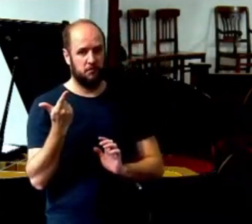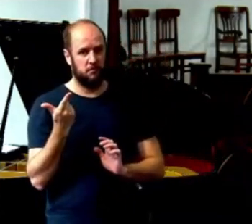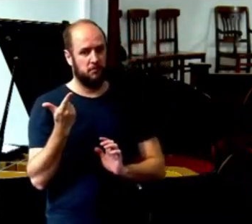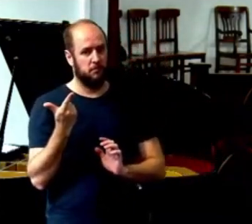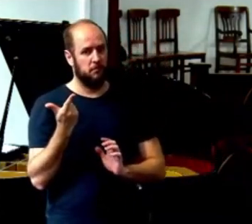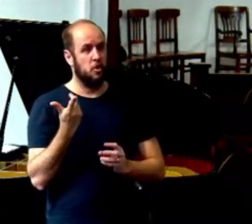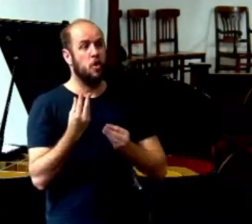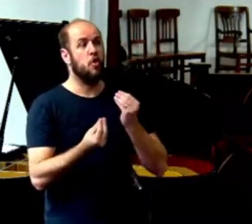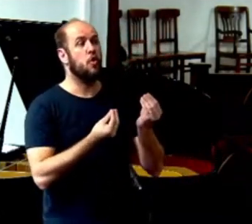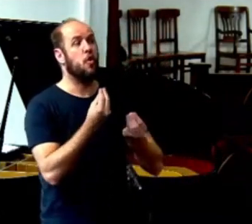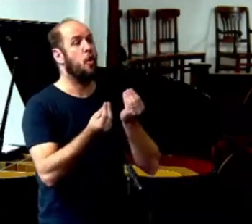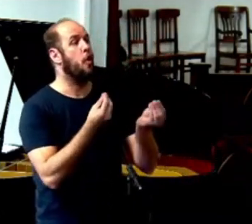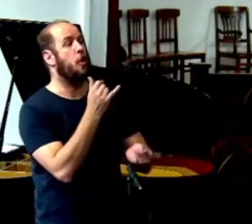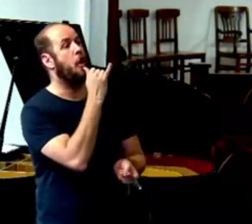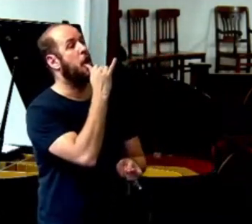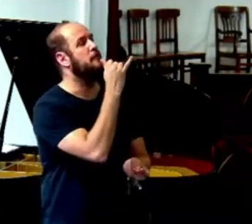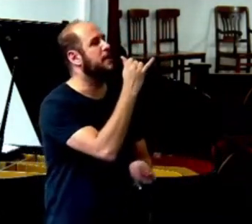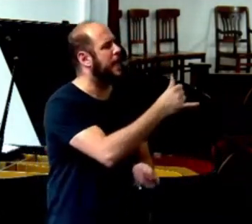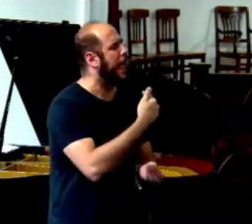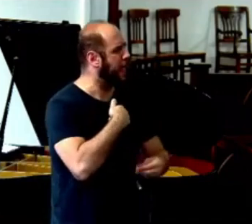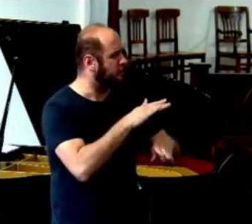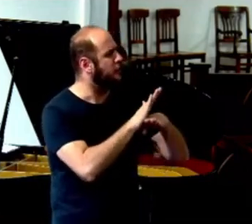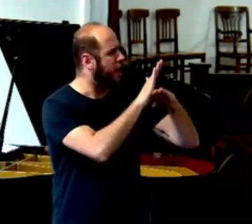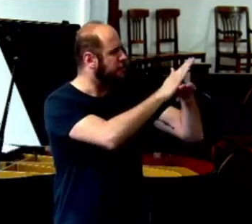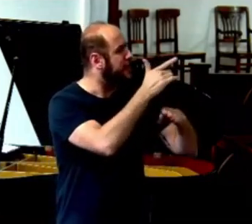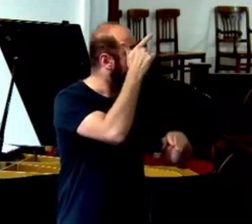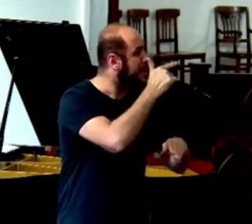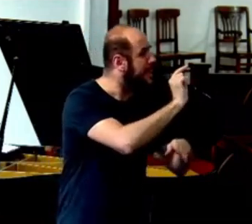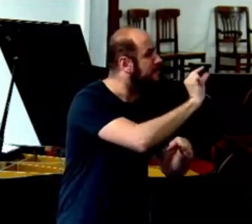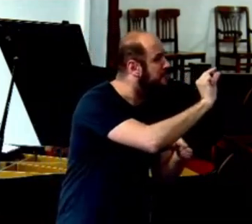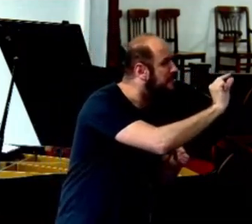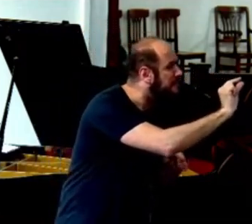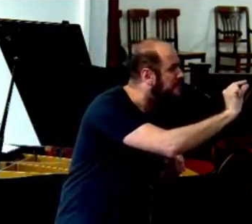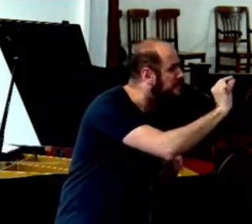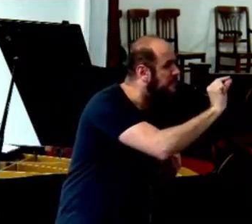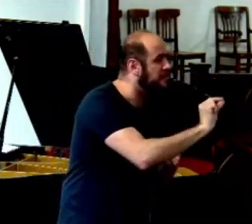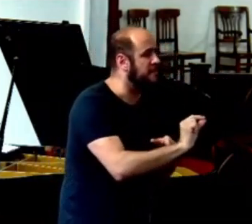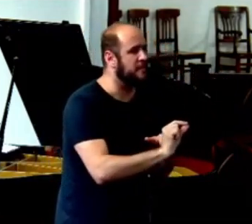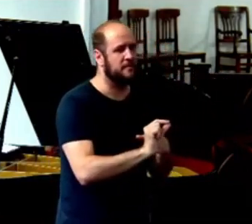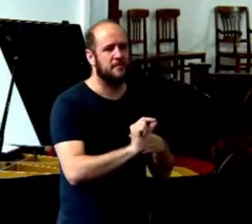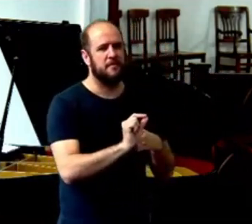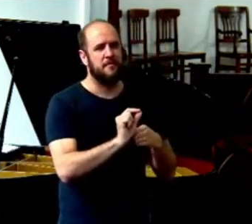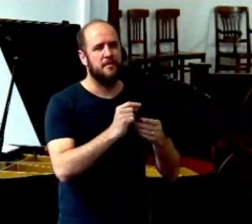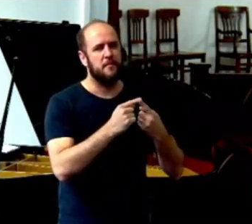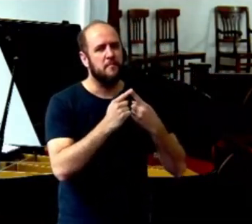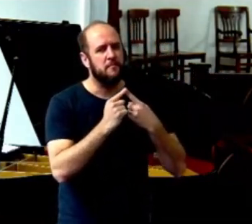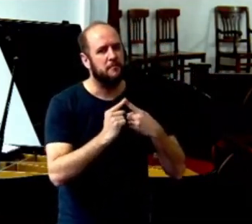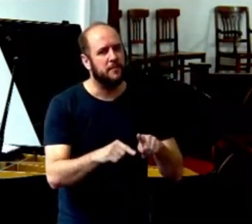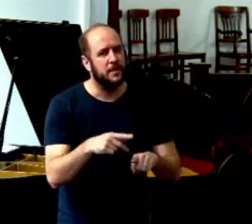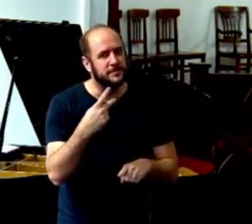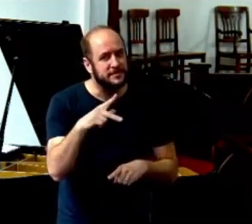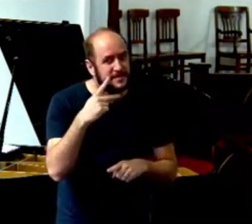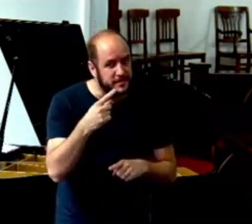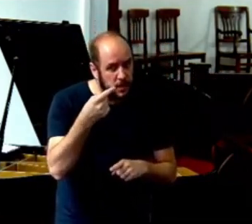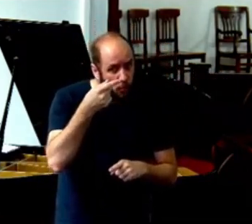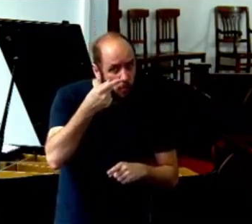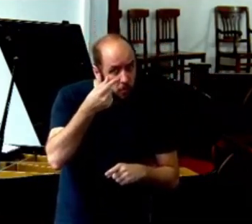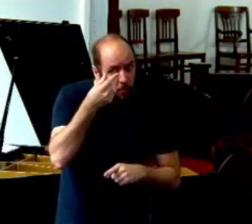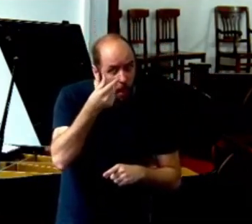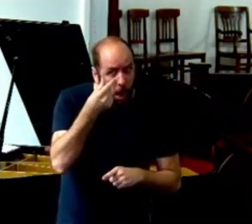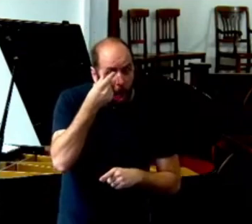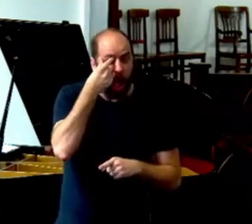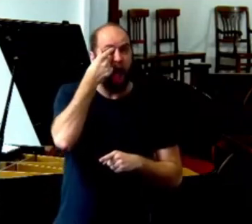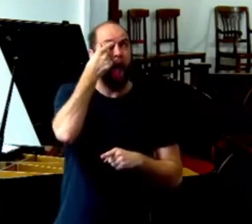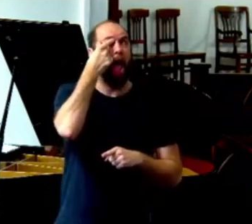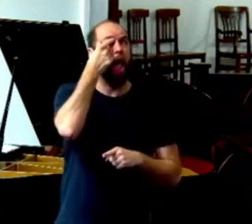Ou como você dirá ao seu irmão: desde que eu tire o cisco do seu olho, quando você tem uma